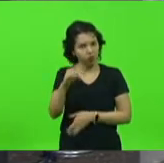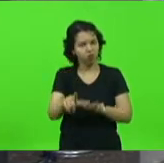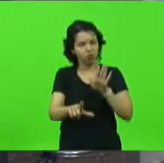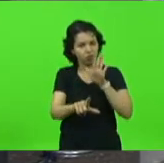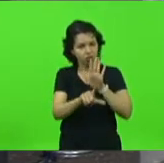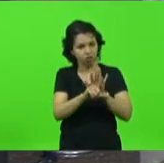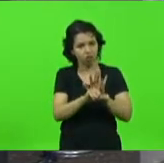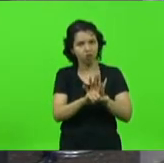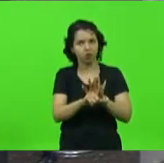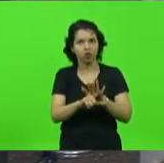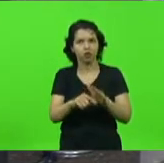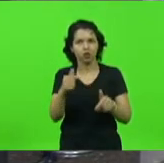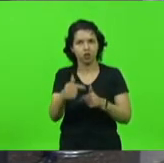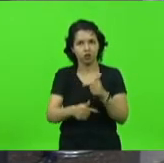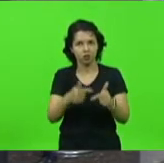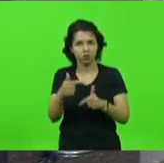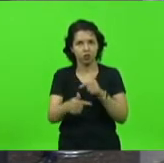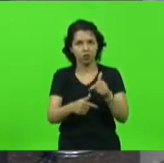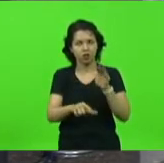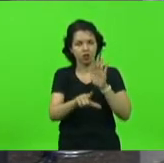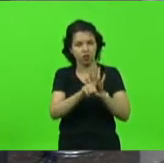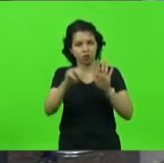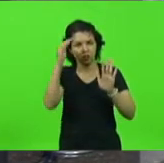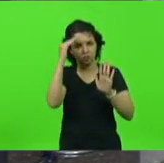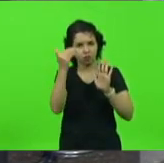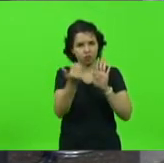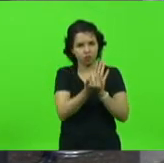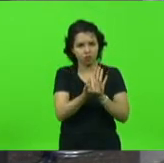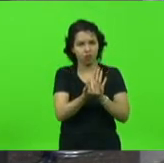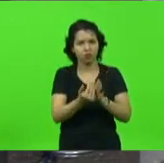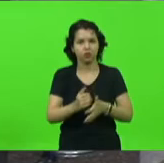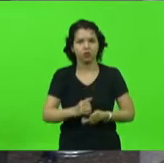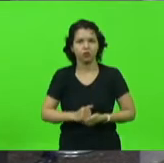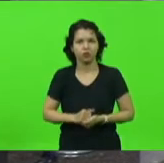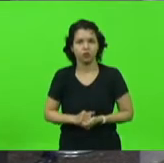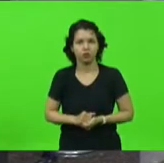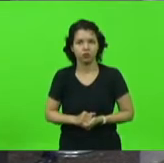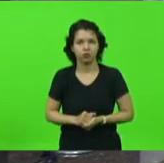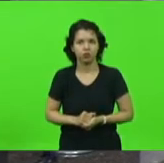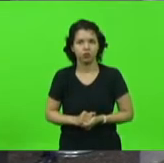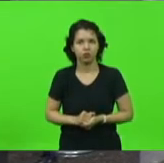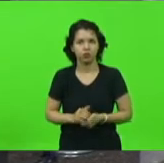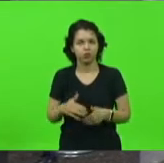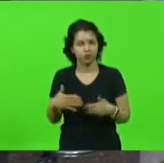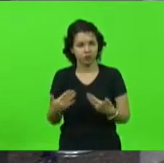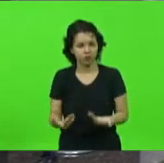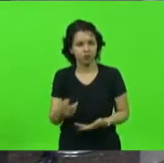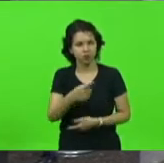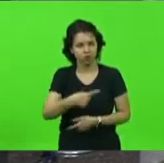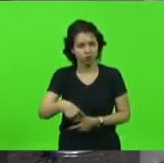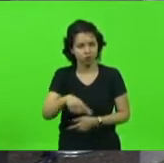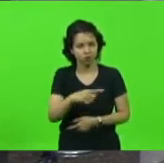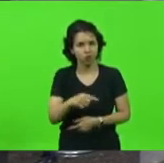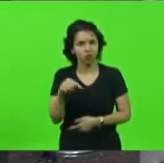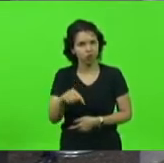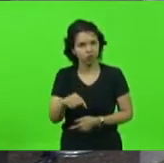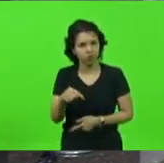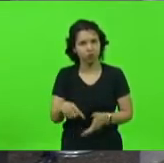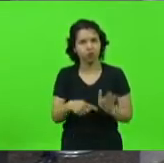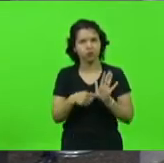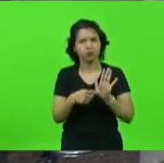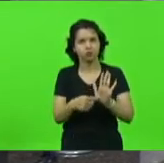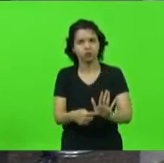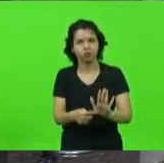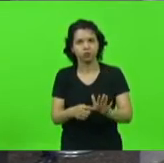trabalha para fazer o cumprimento dela. Portanto, é o que nós temos colocando. Segundo,